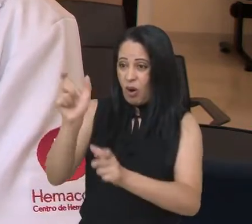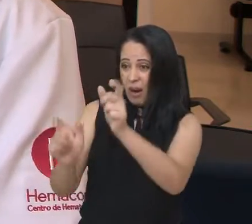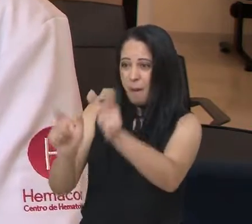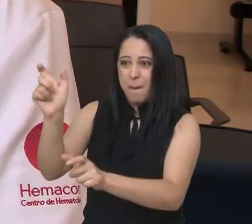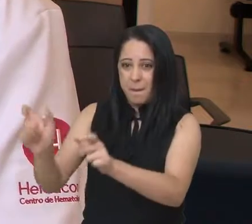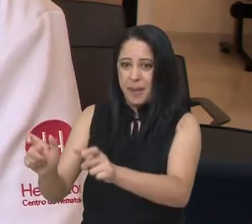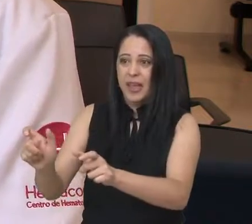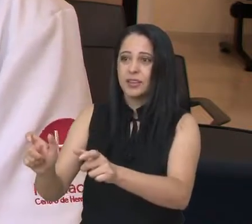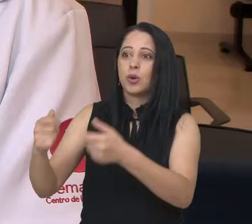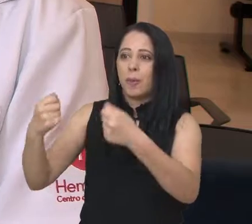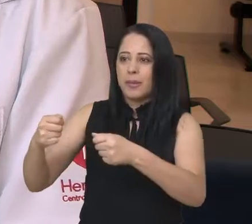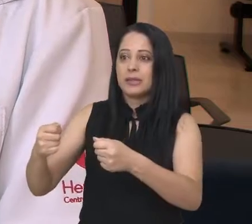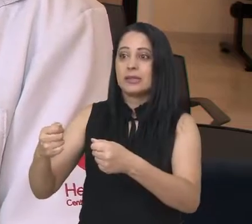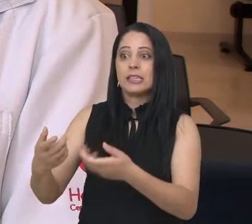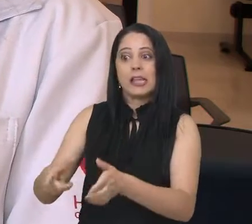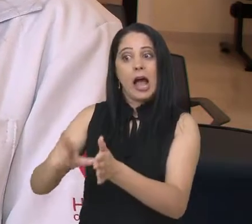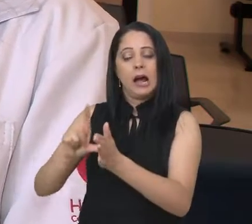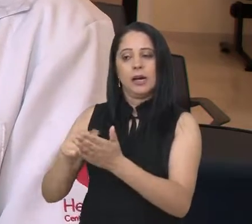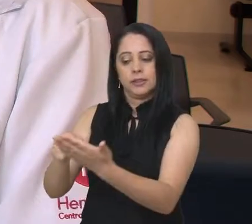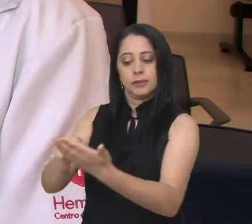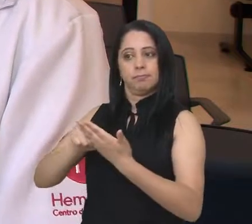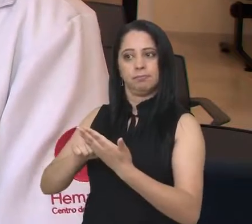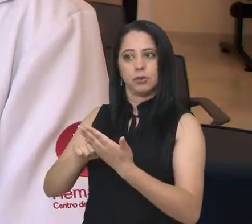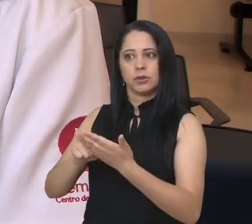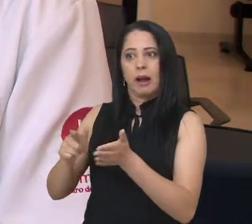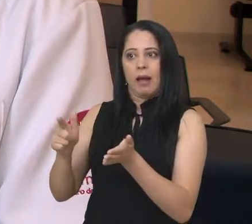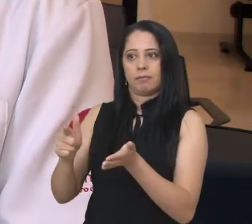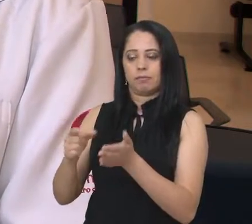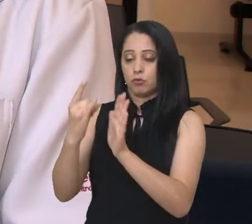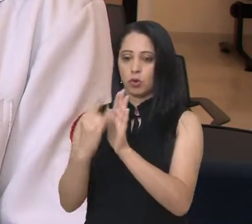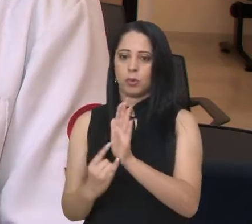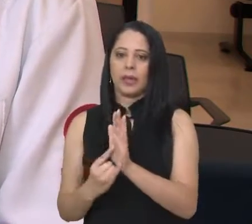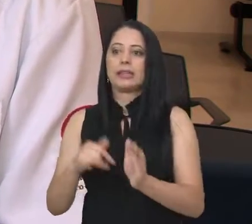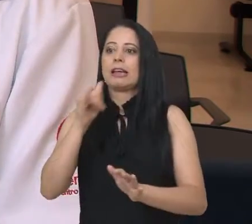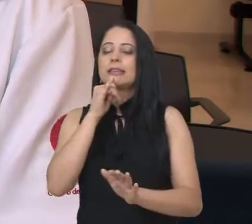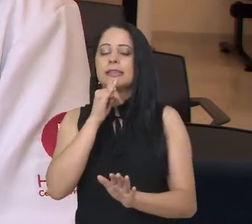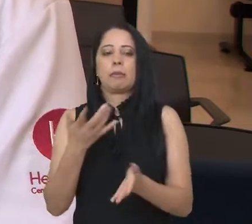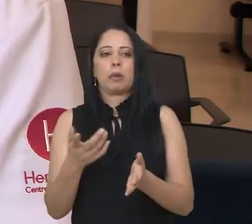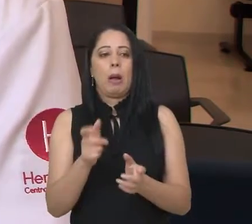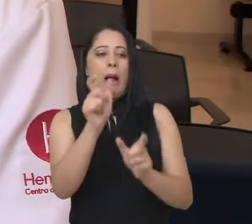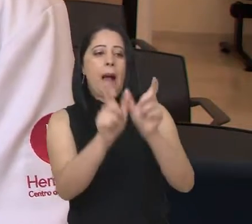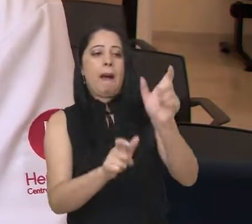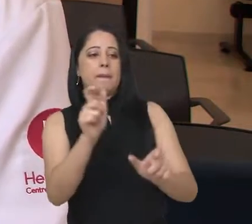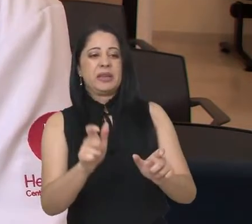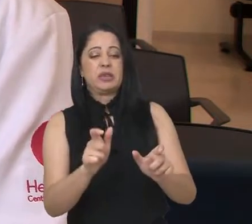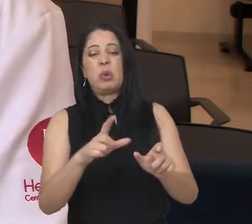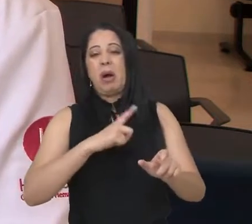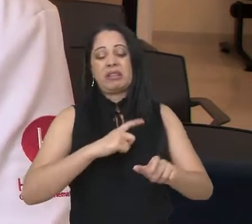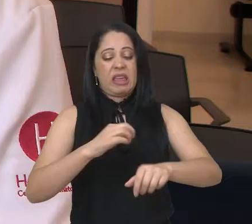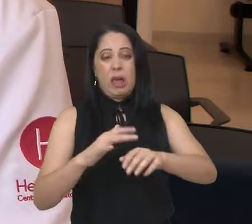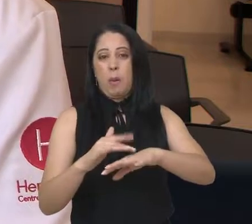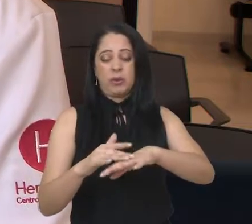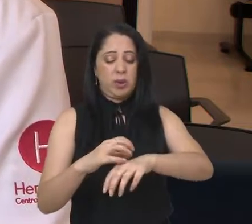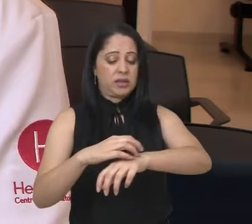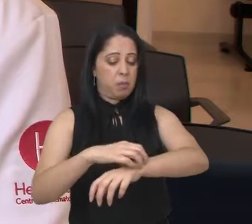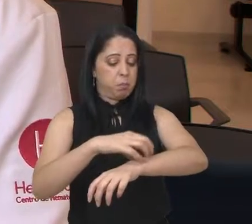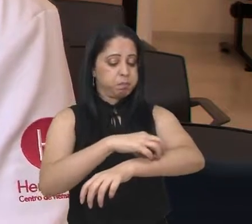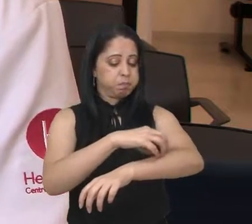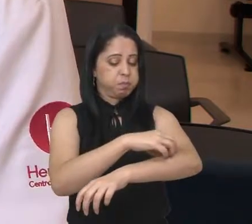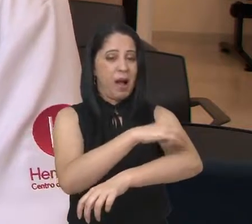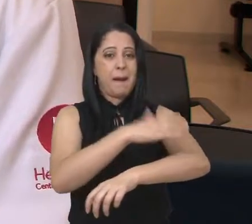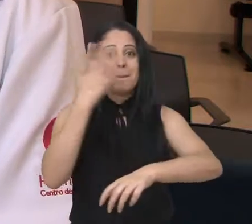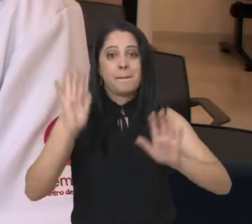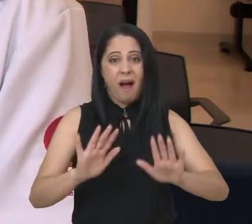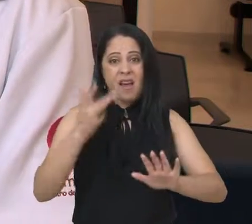você vai ter o uso de anticoagulantes no pós-operatório, né? Uma paciente que teve uma trombose espontânea, que a gente não consegue saber o motivo dessa